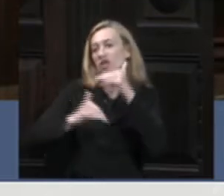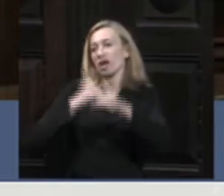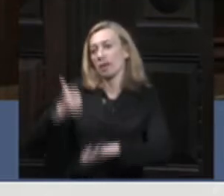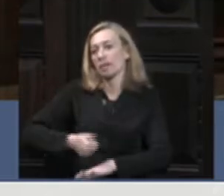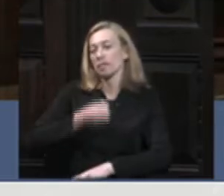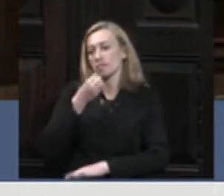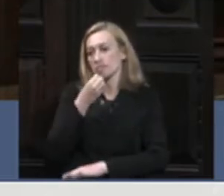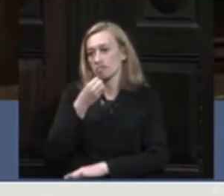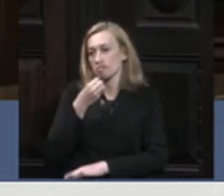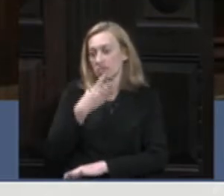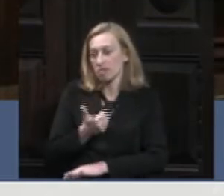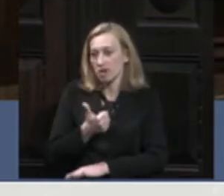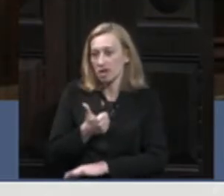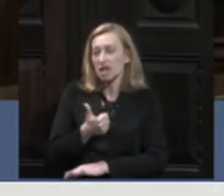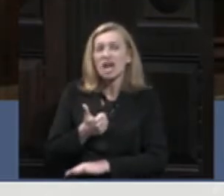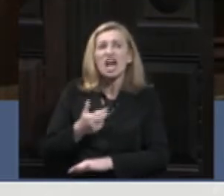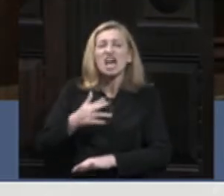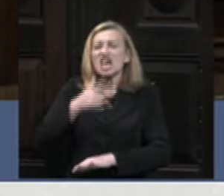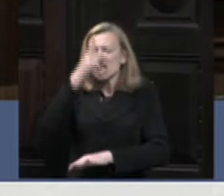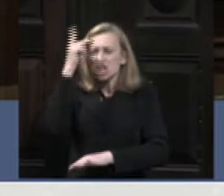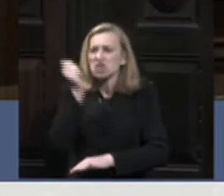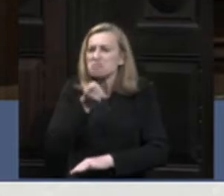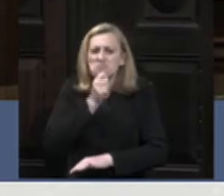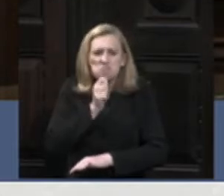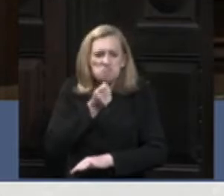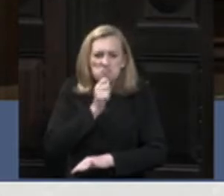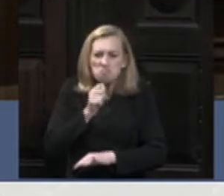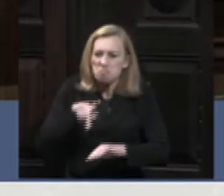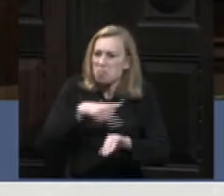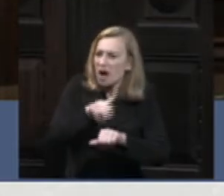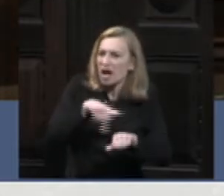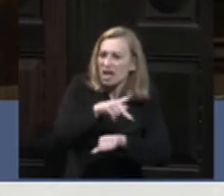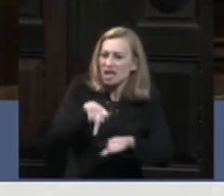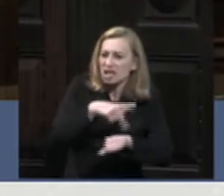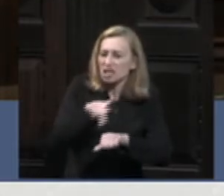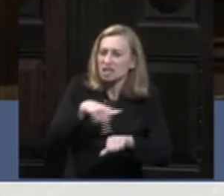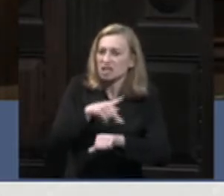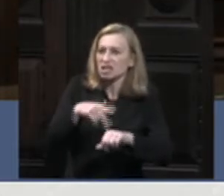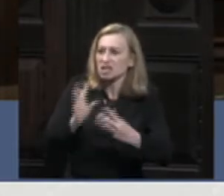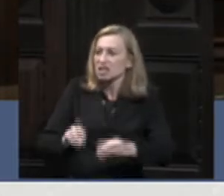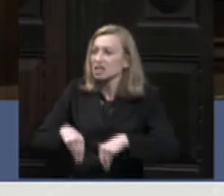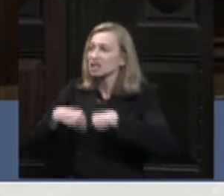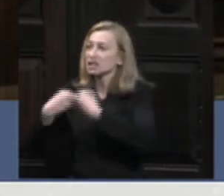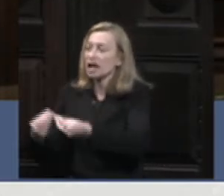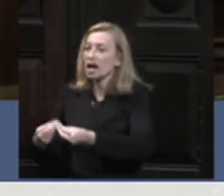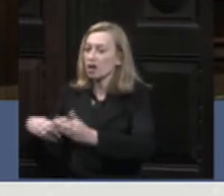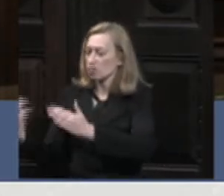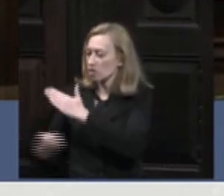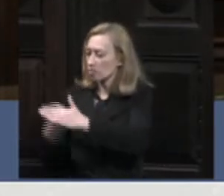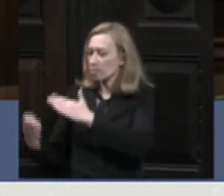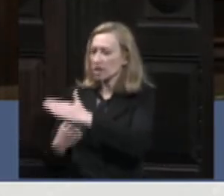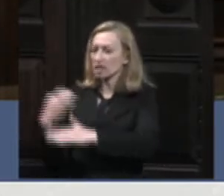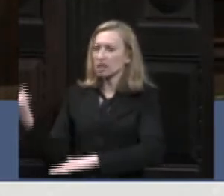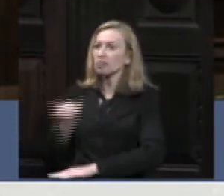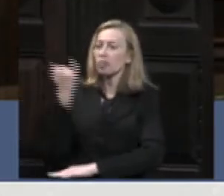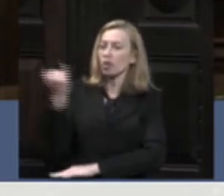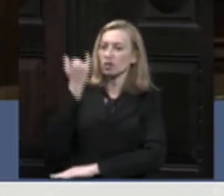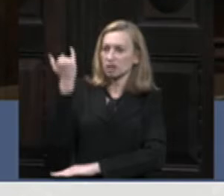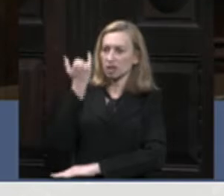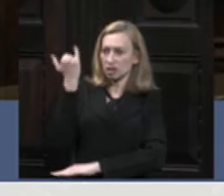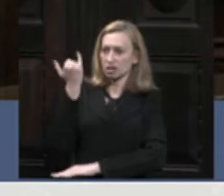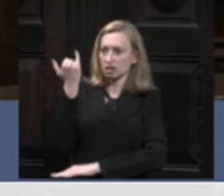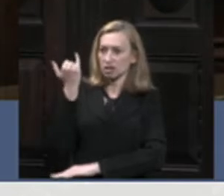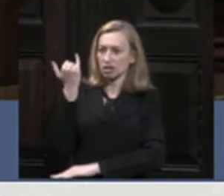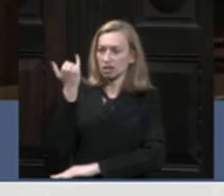mão do seu petróleo para o capital estrangeiro e deixa de pagar um preço por isso. Guerras